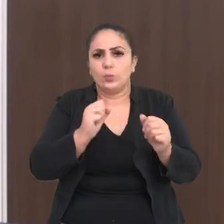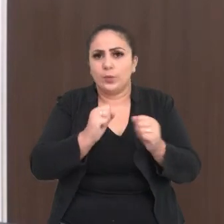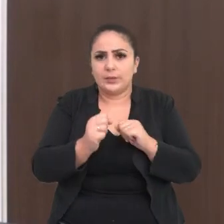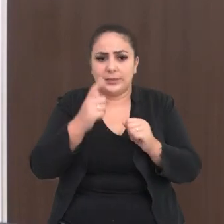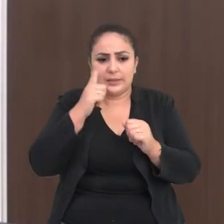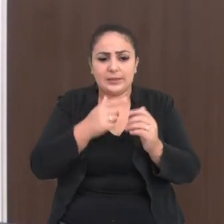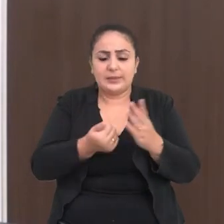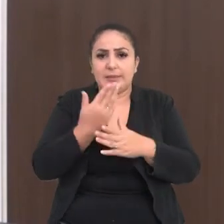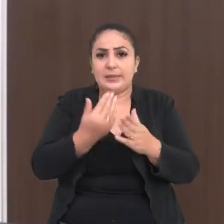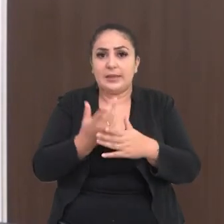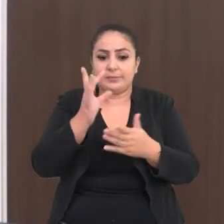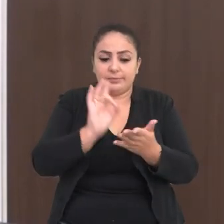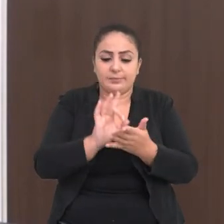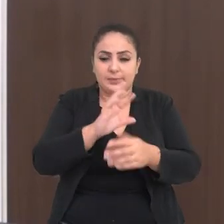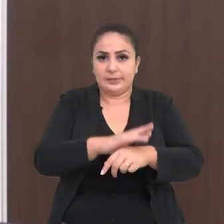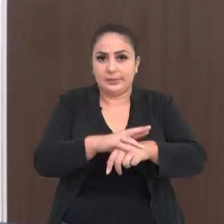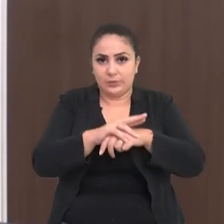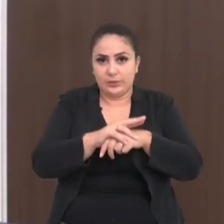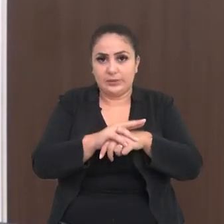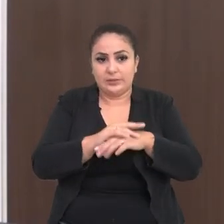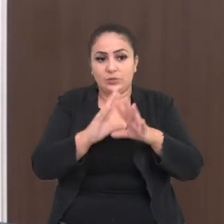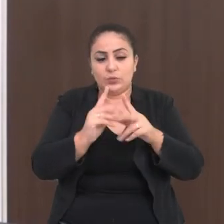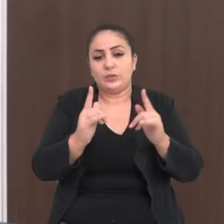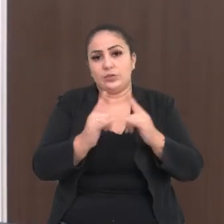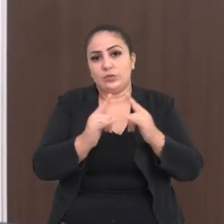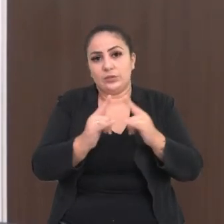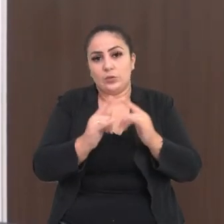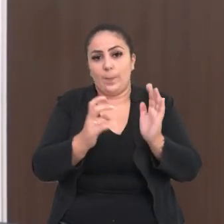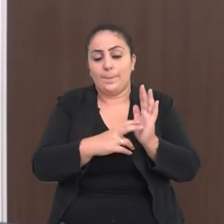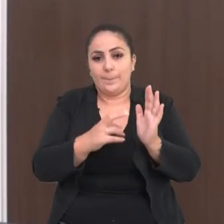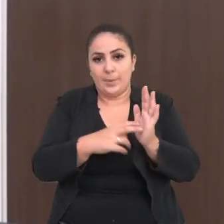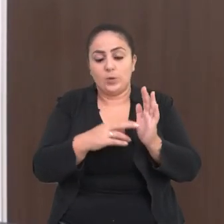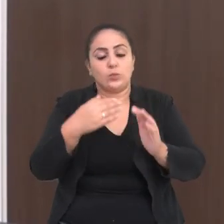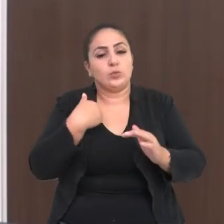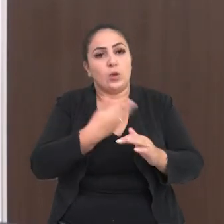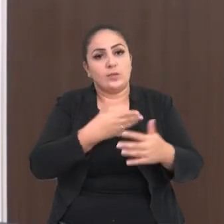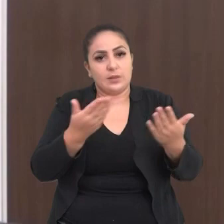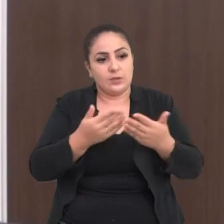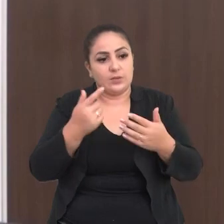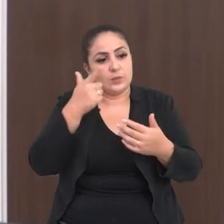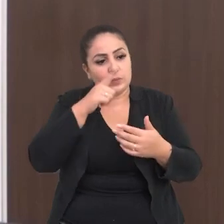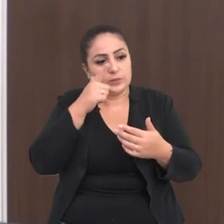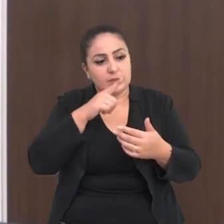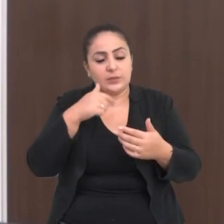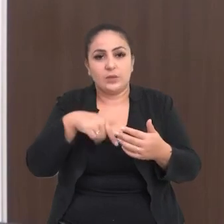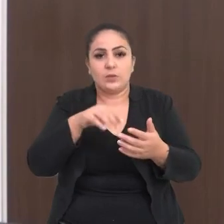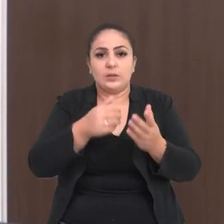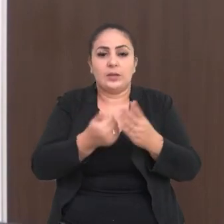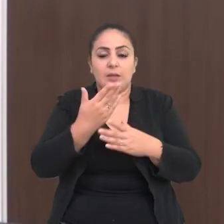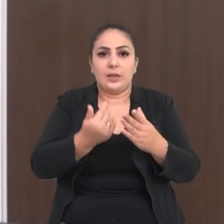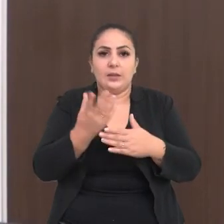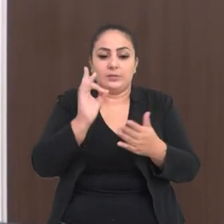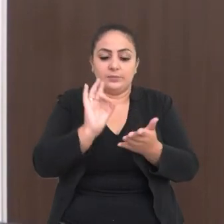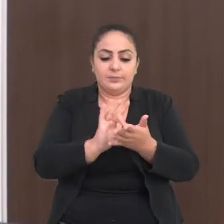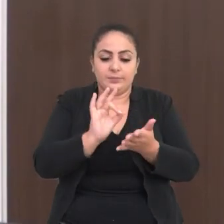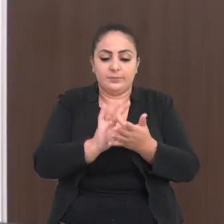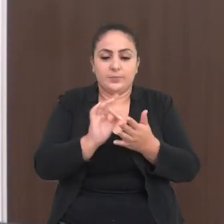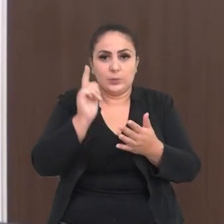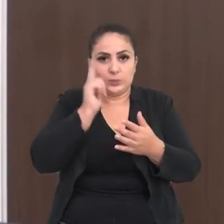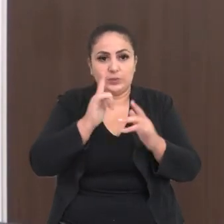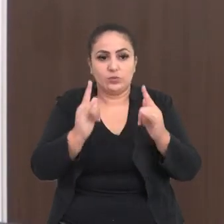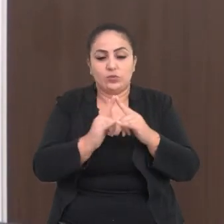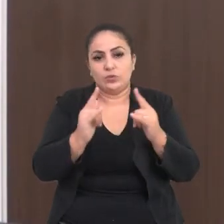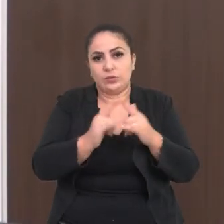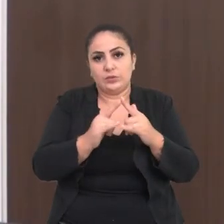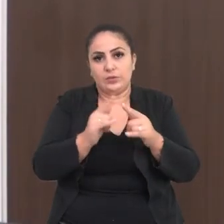poder constituir as garantias para as instituições bancárias, nós agora também vamos poder constituir as garantias